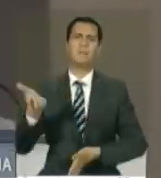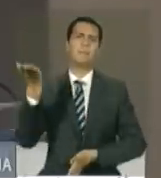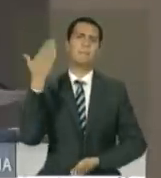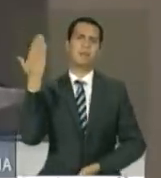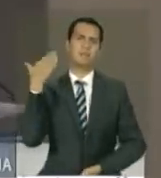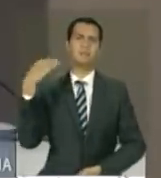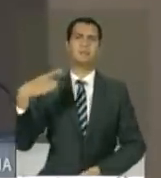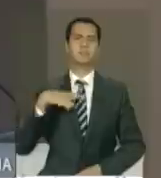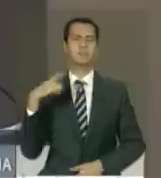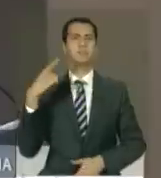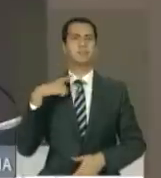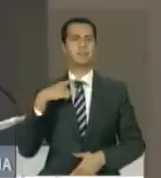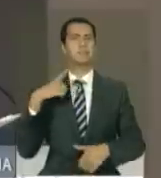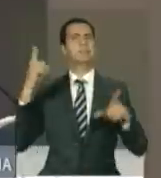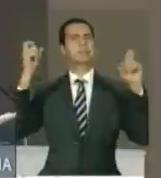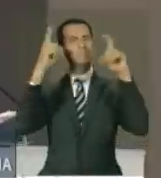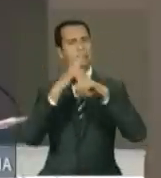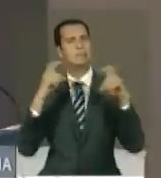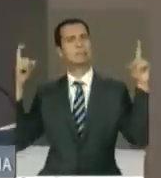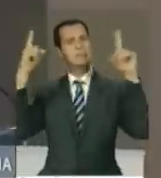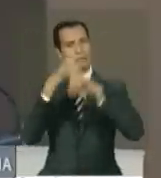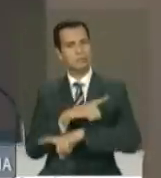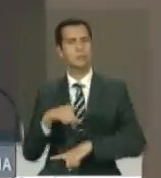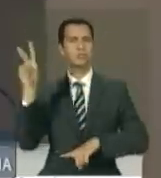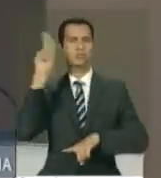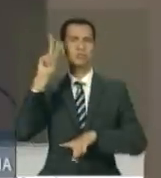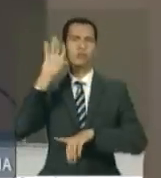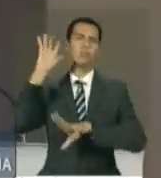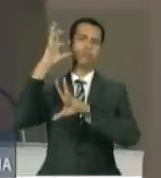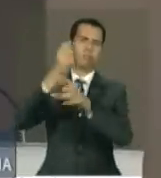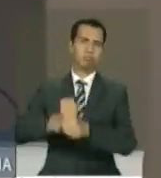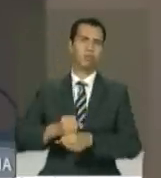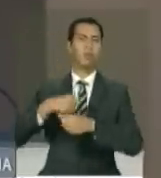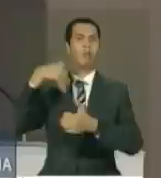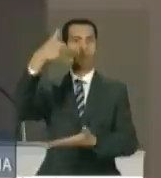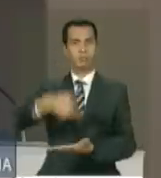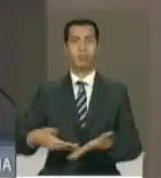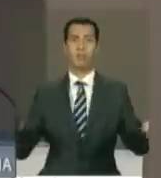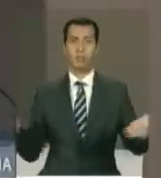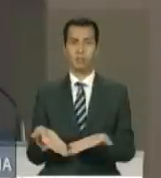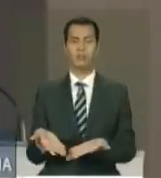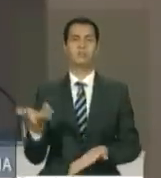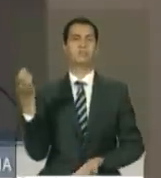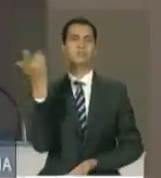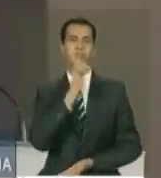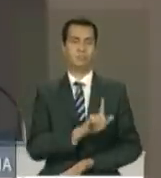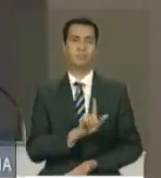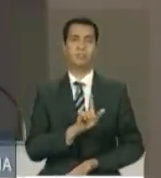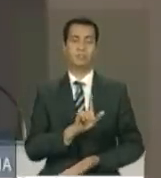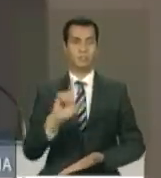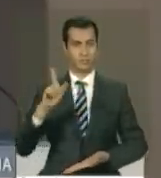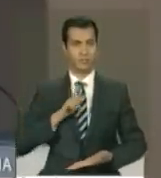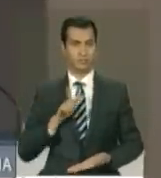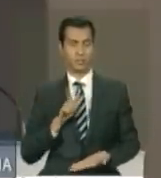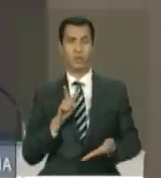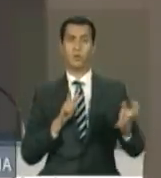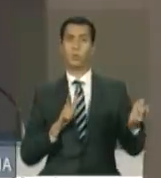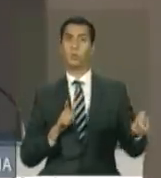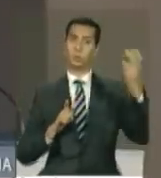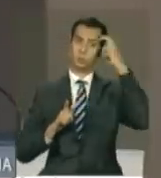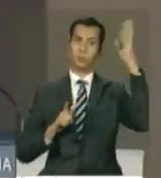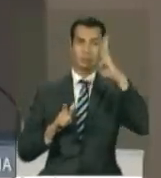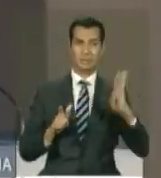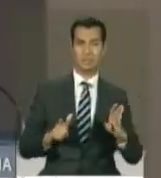superou tantas dificuldades em sua história, encontrará nessa confluência de culturas e